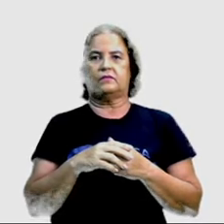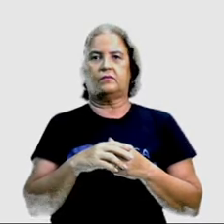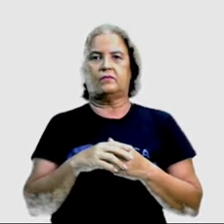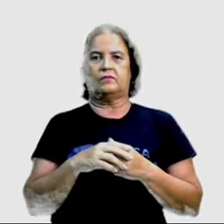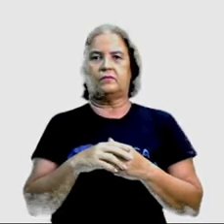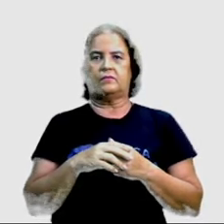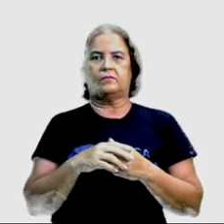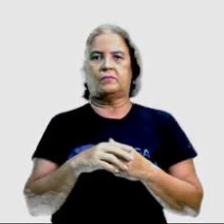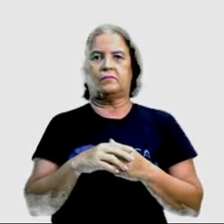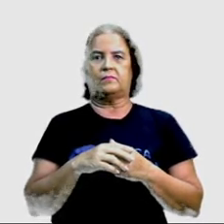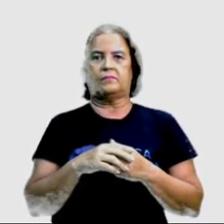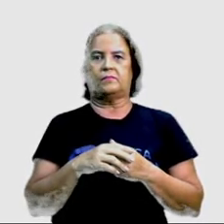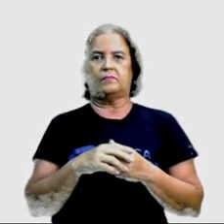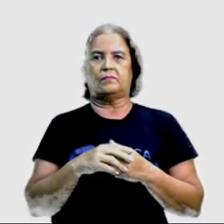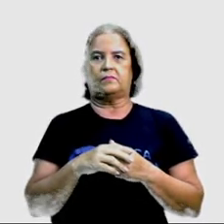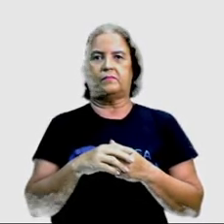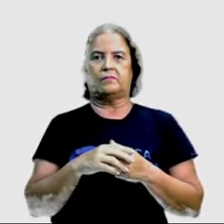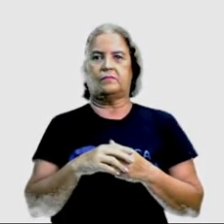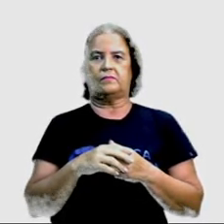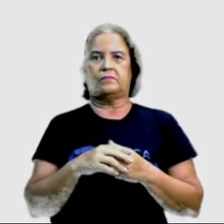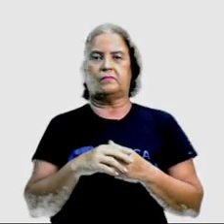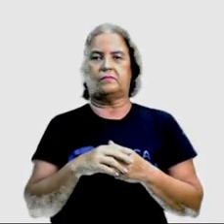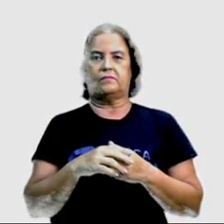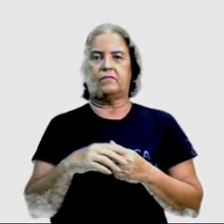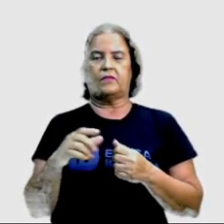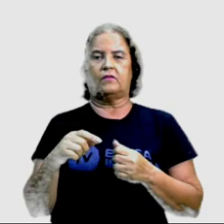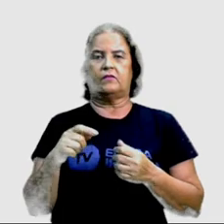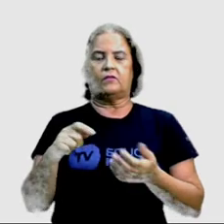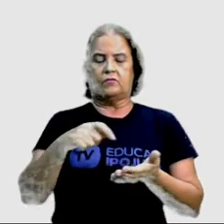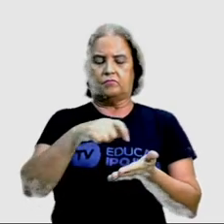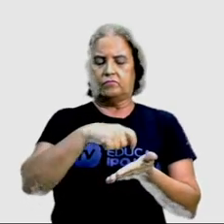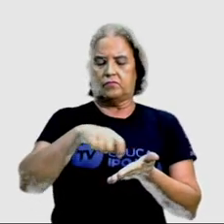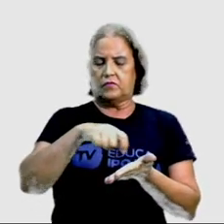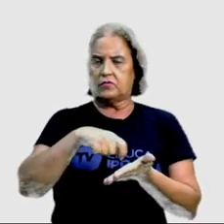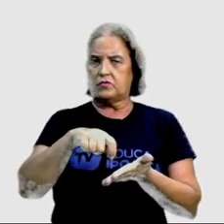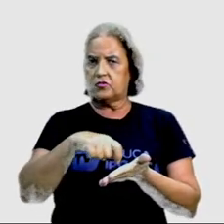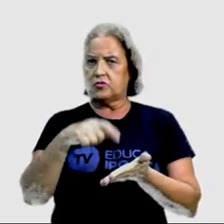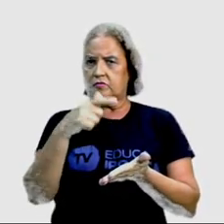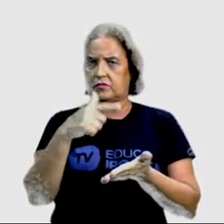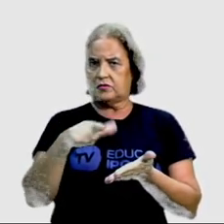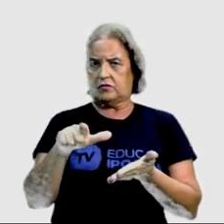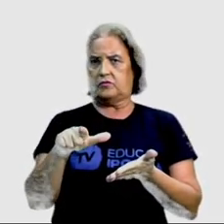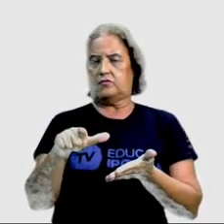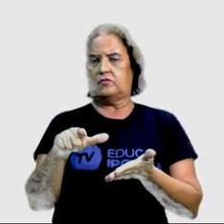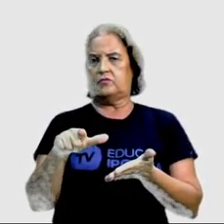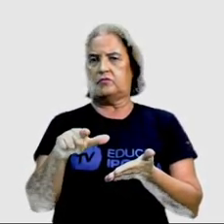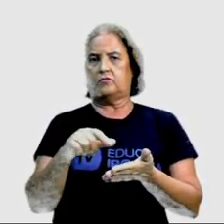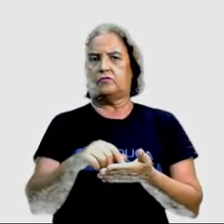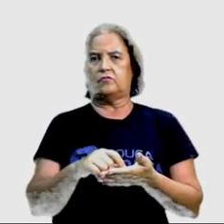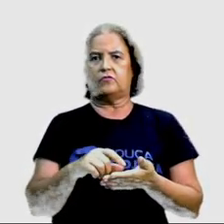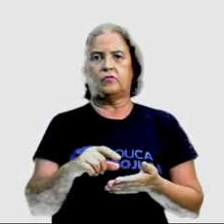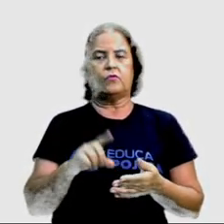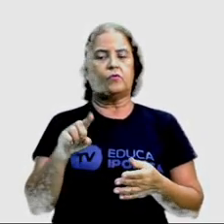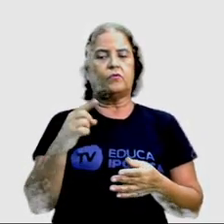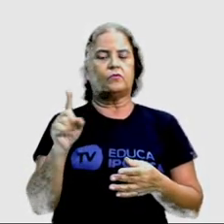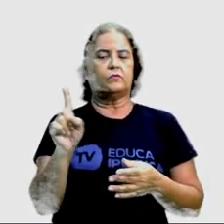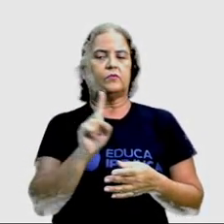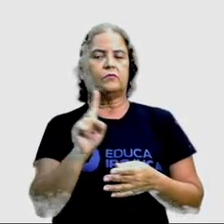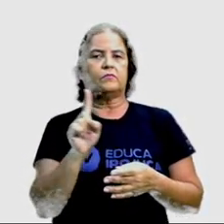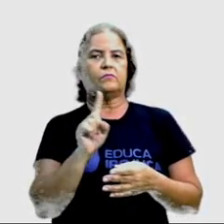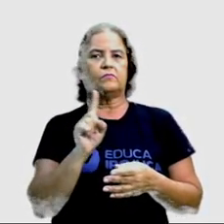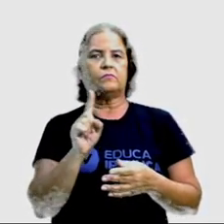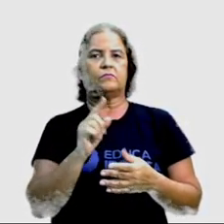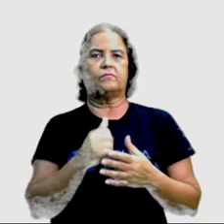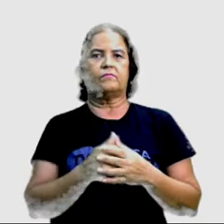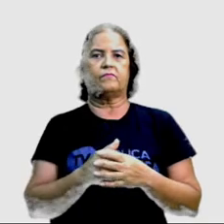o transcript, que vai ser transcrever. O un vai ser não. Então, o que é que eu tenho